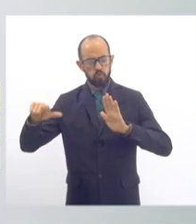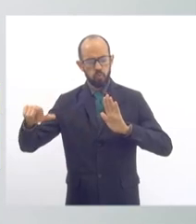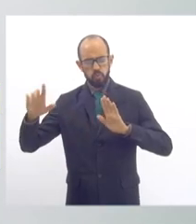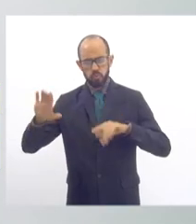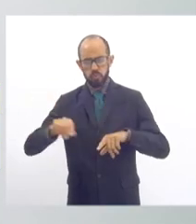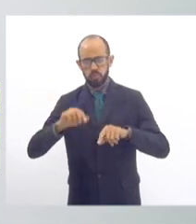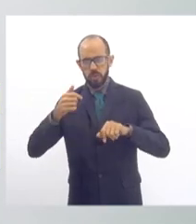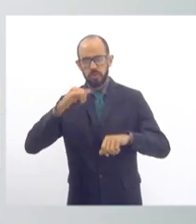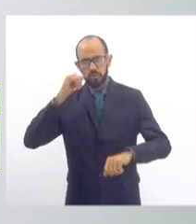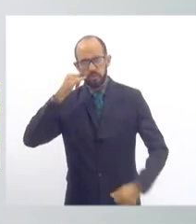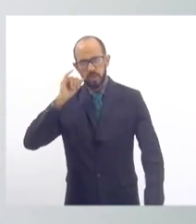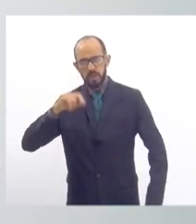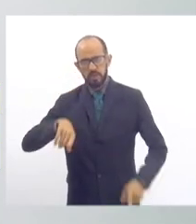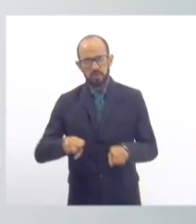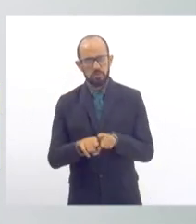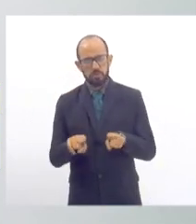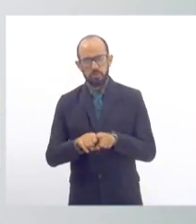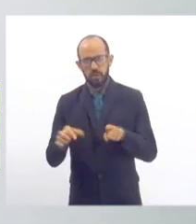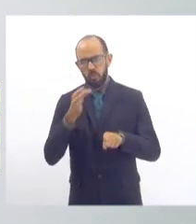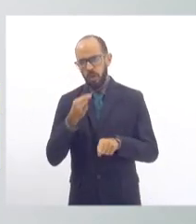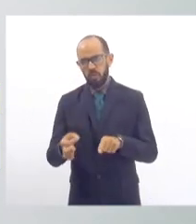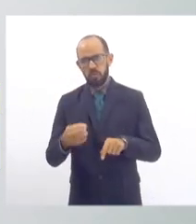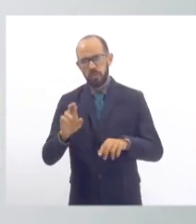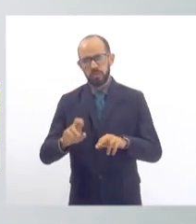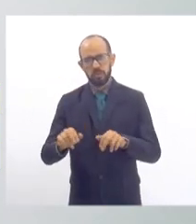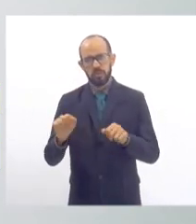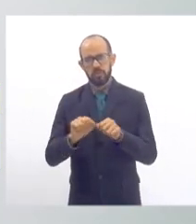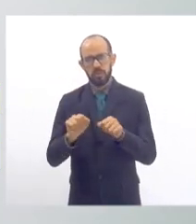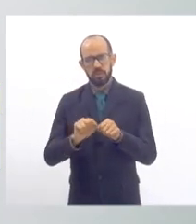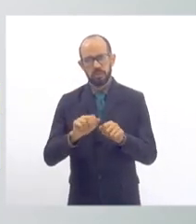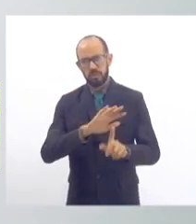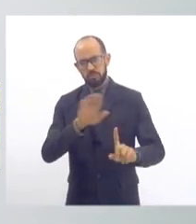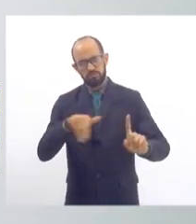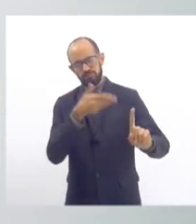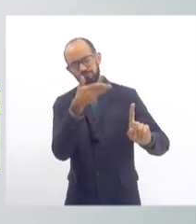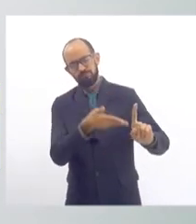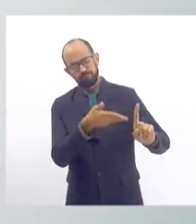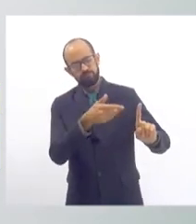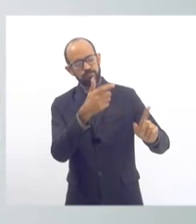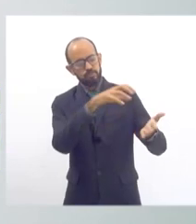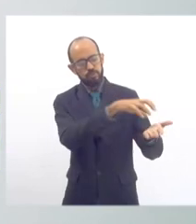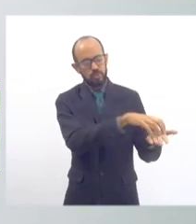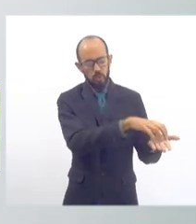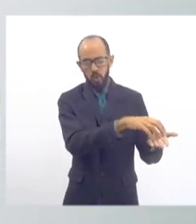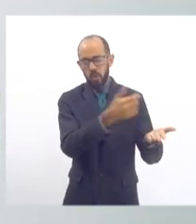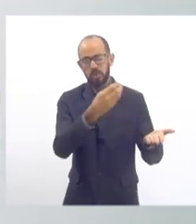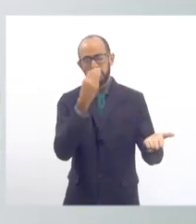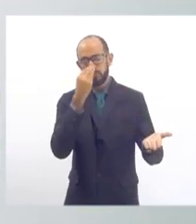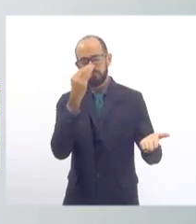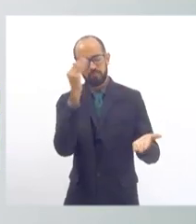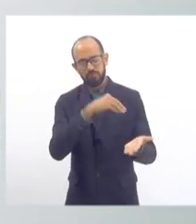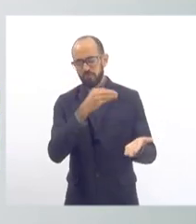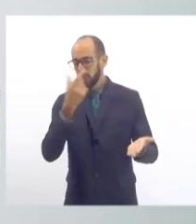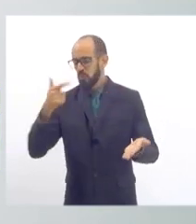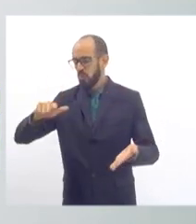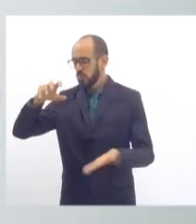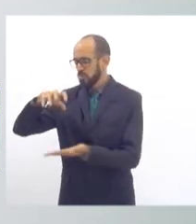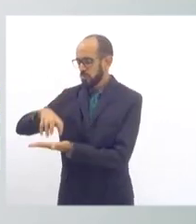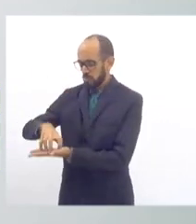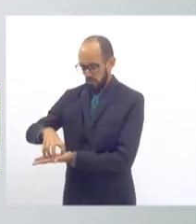a argumentação de que está sendo privilégio para um e preterir outra categoria. Tá bom,